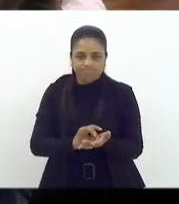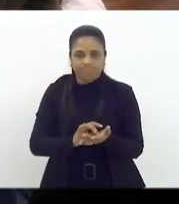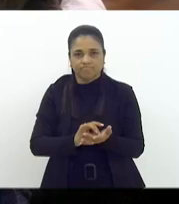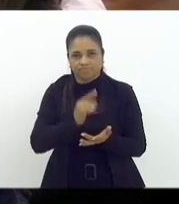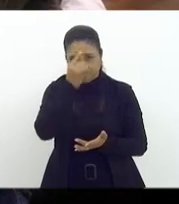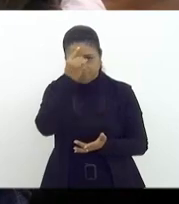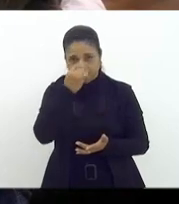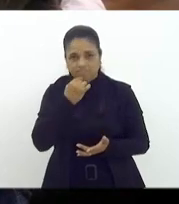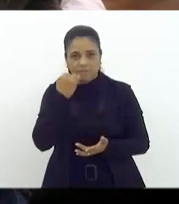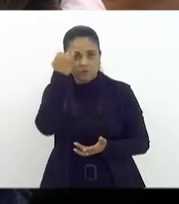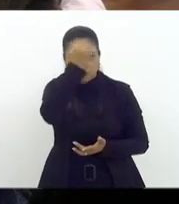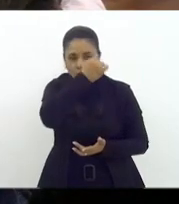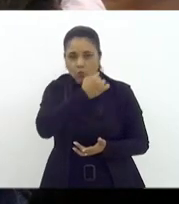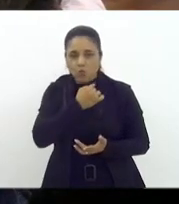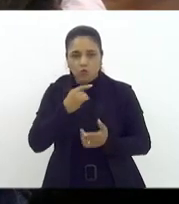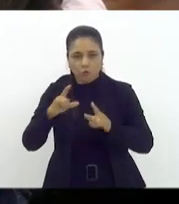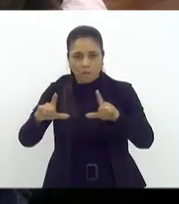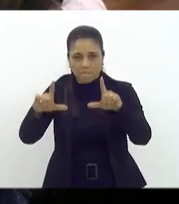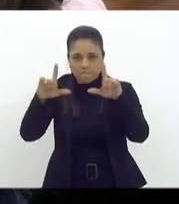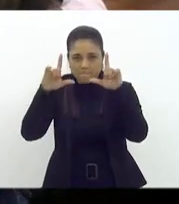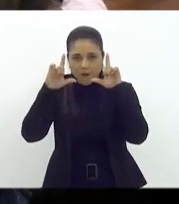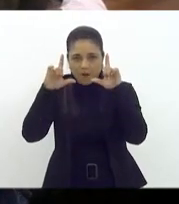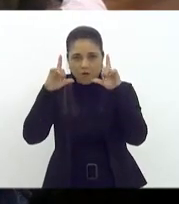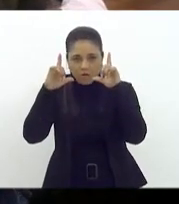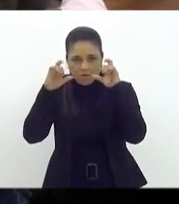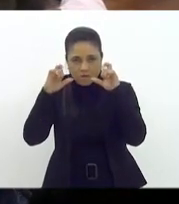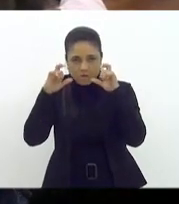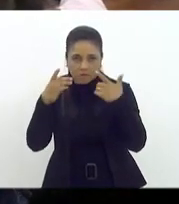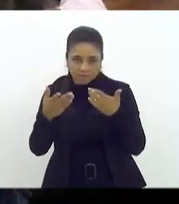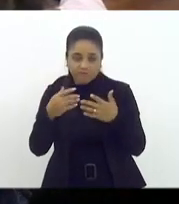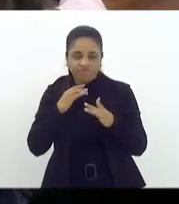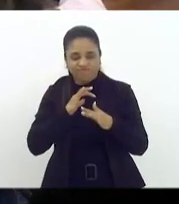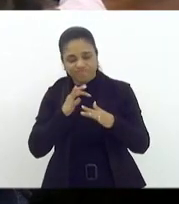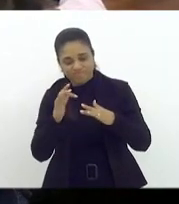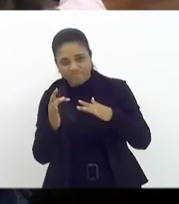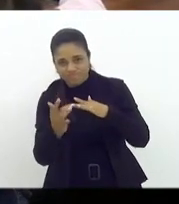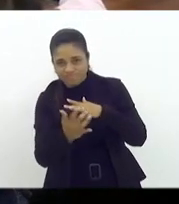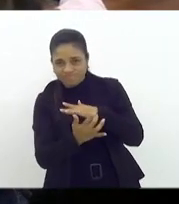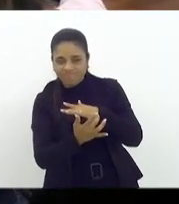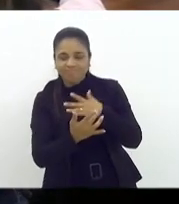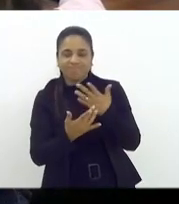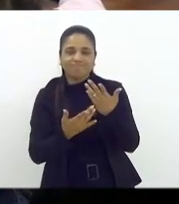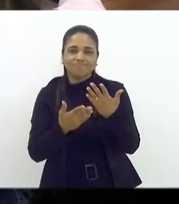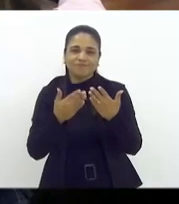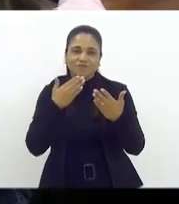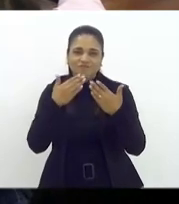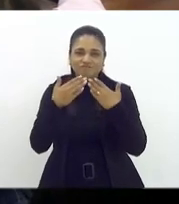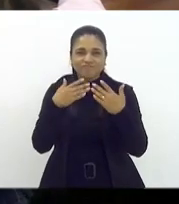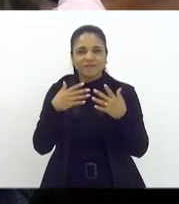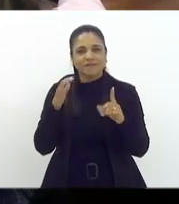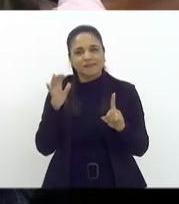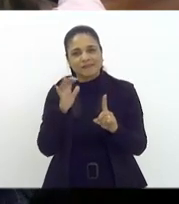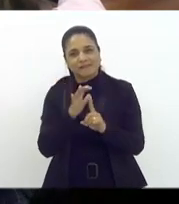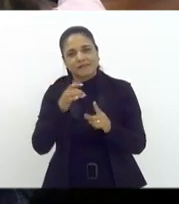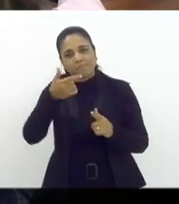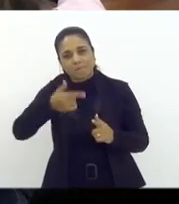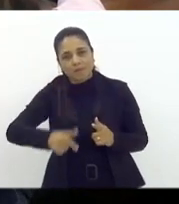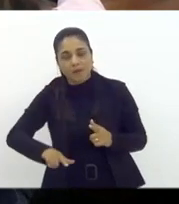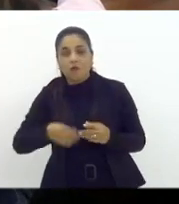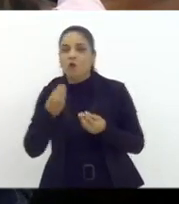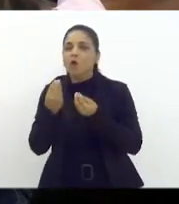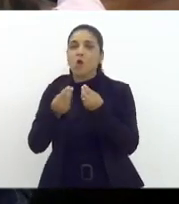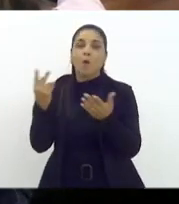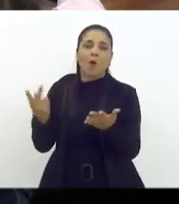interferências como conversar com pessoas ver fotos redes sociais interferem aí então como é que aconteceu o reconhecimento